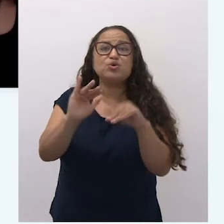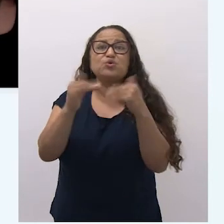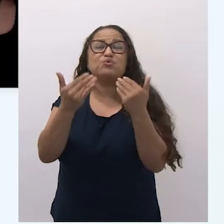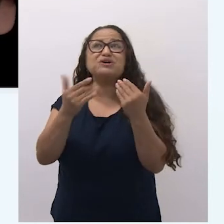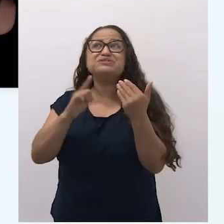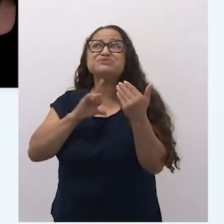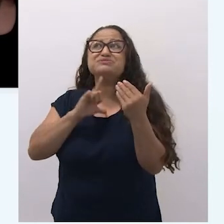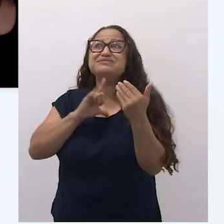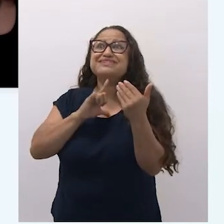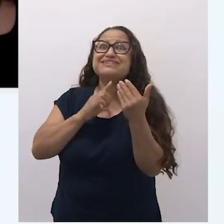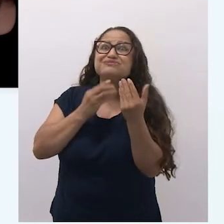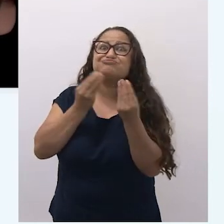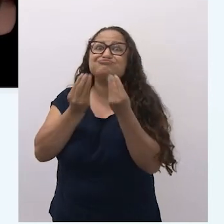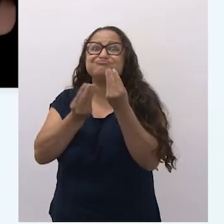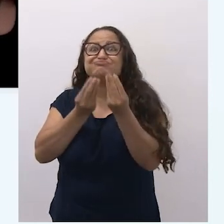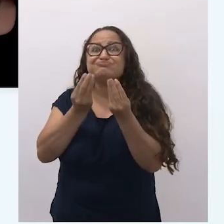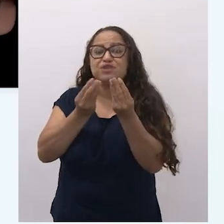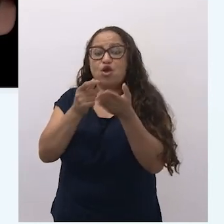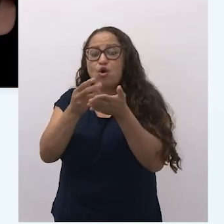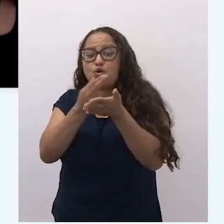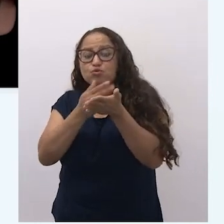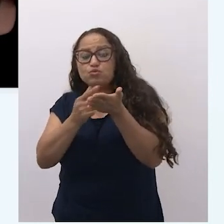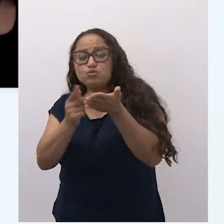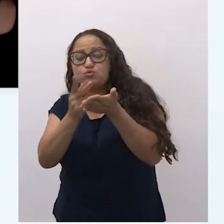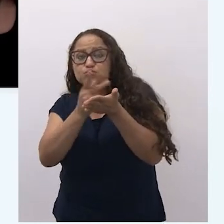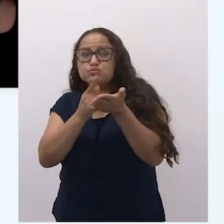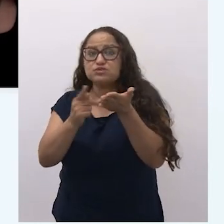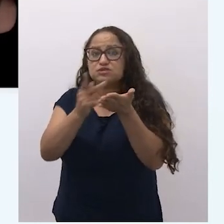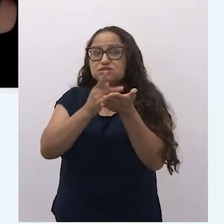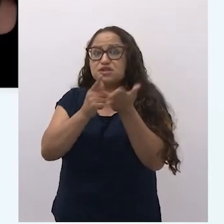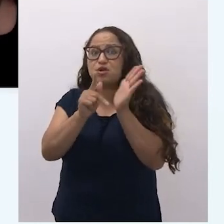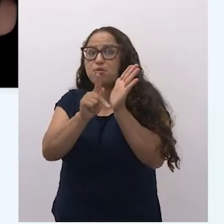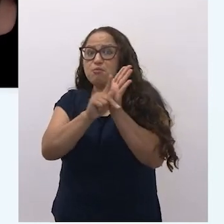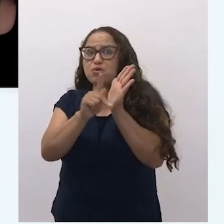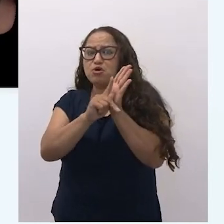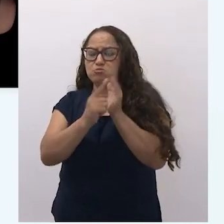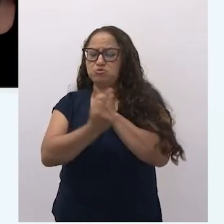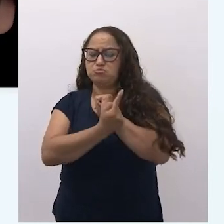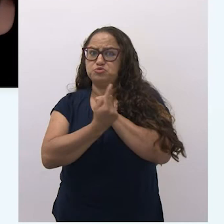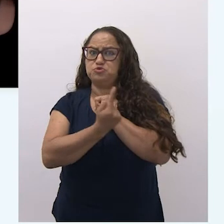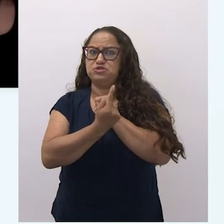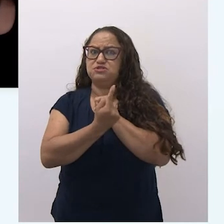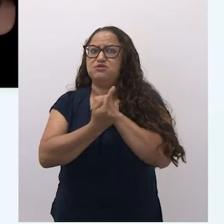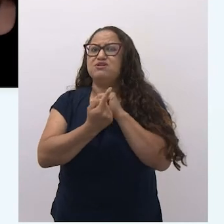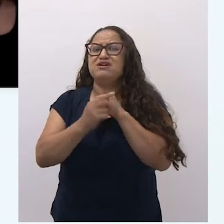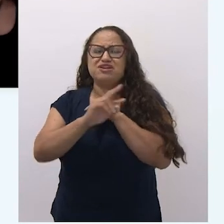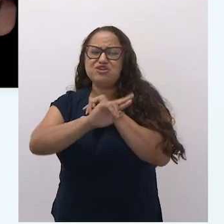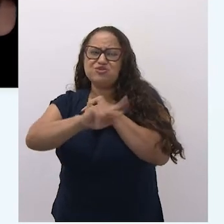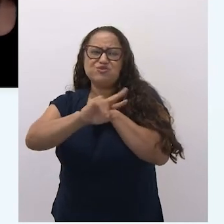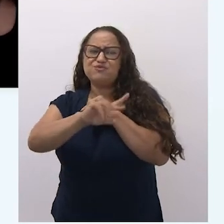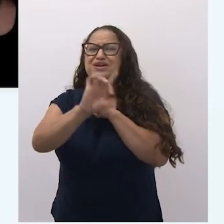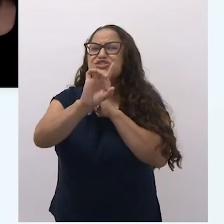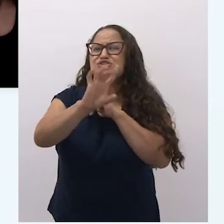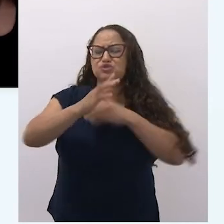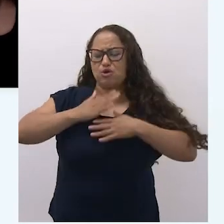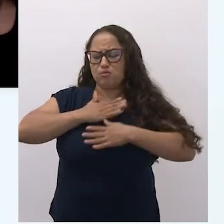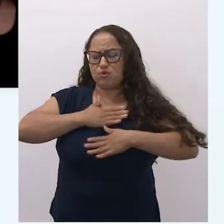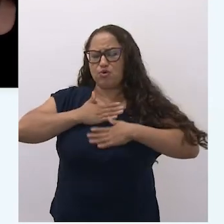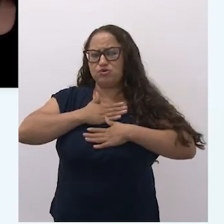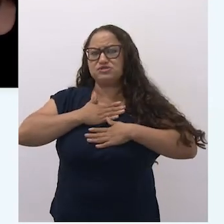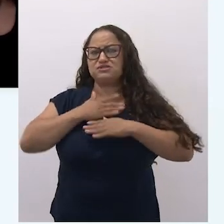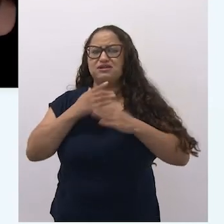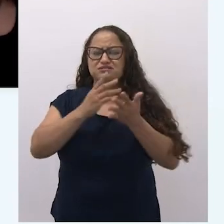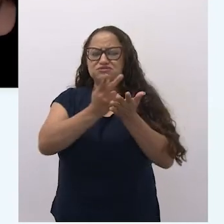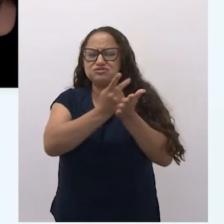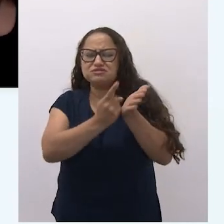envolvido num desenho lá no seu caderno, não é só porque ele gosta mais de desenhar, tem outras coisas